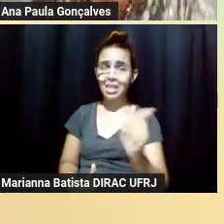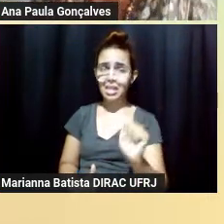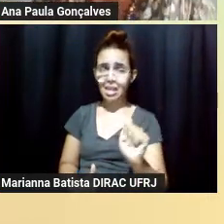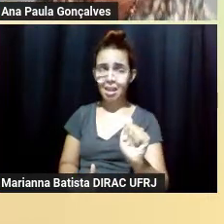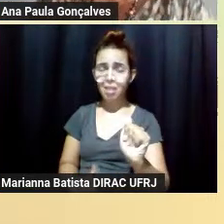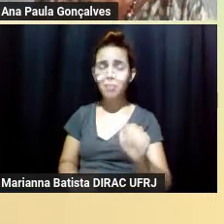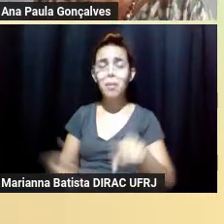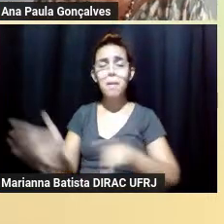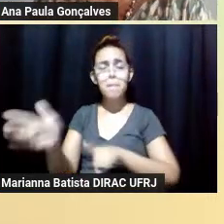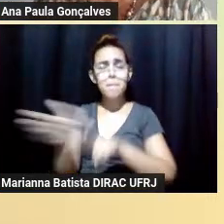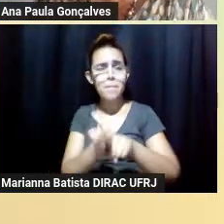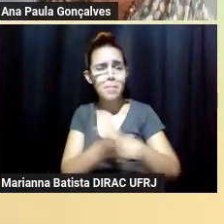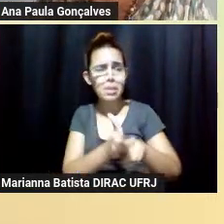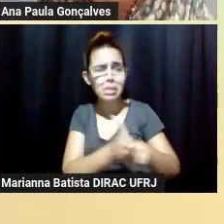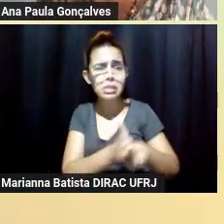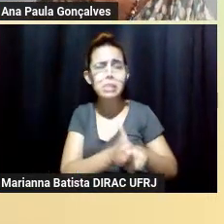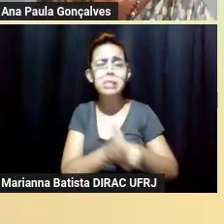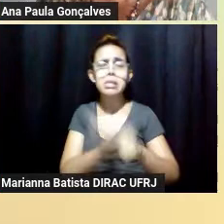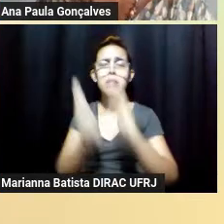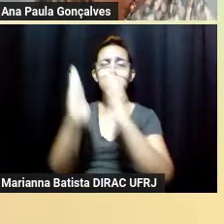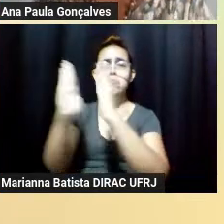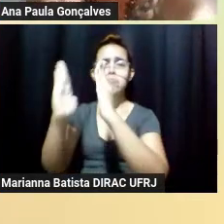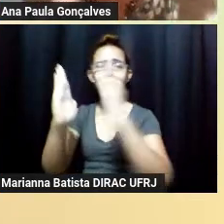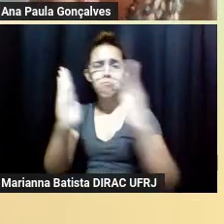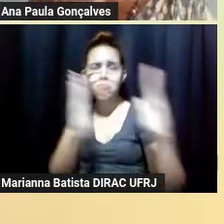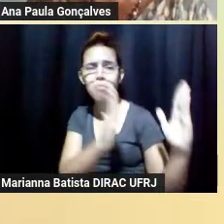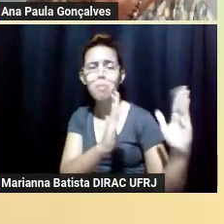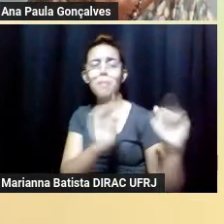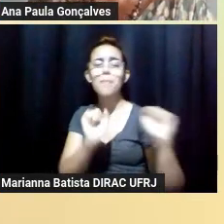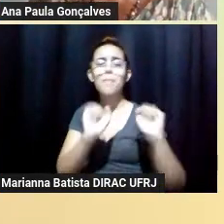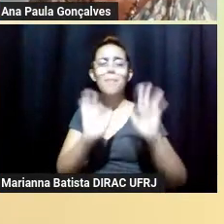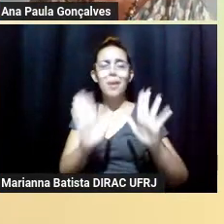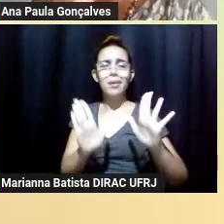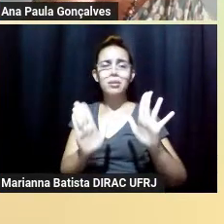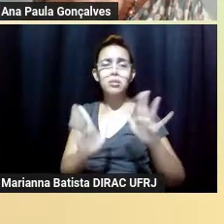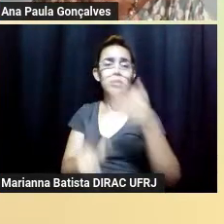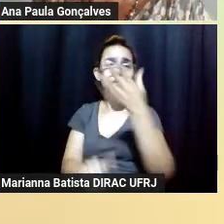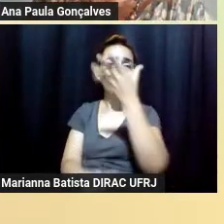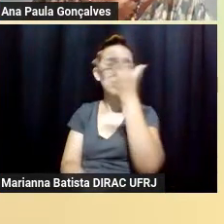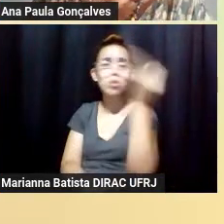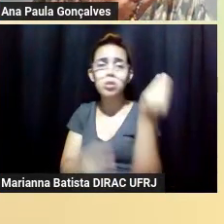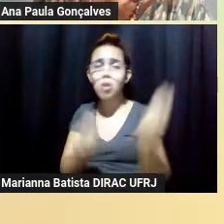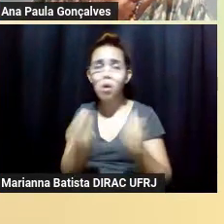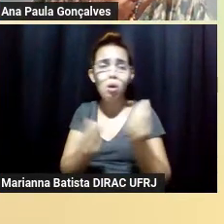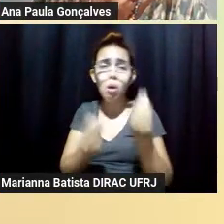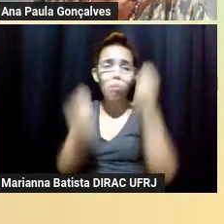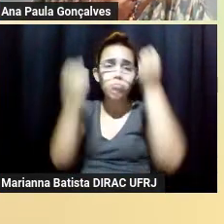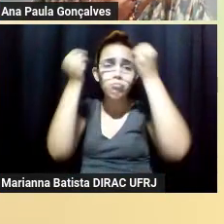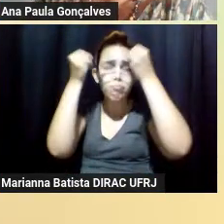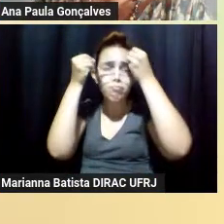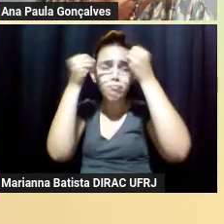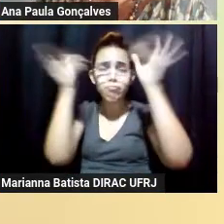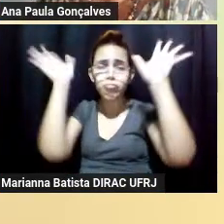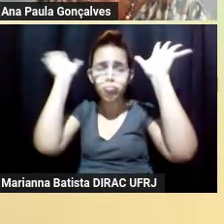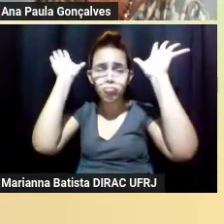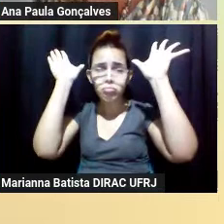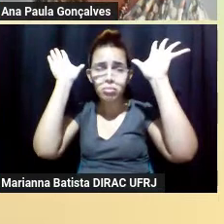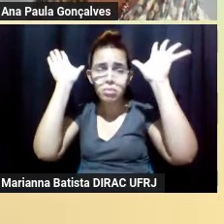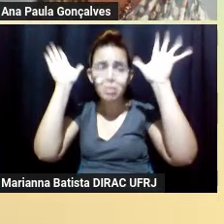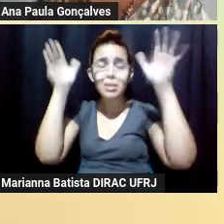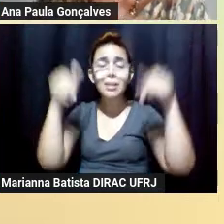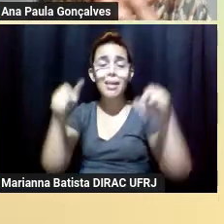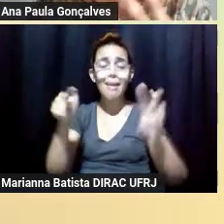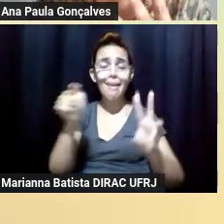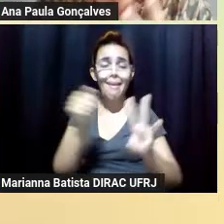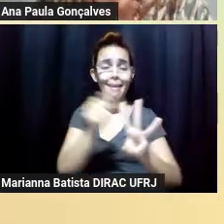mas não sabia mais. Até esse movimento de me tirar de casa, eu ainda com Sara muito pequenininha, Sara nasceu em 2013, a